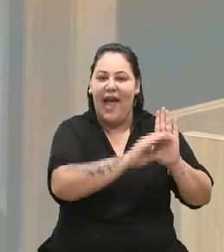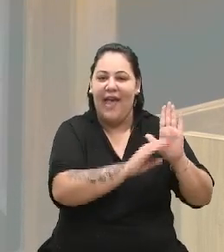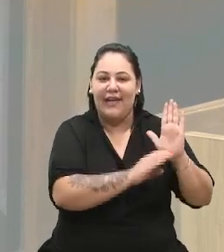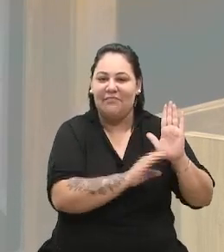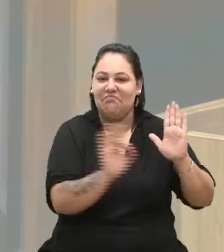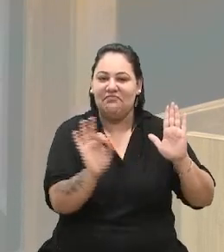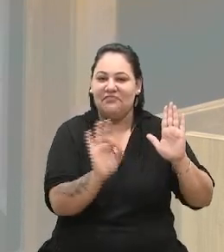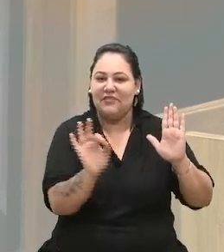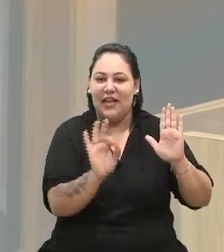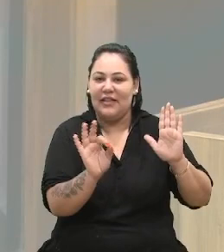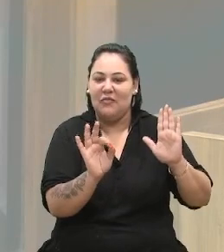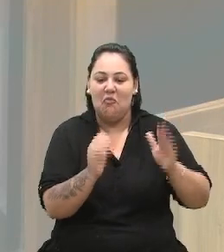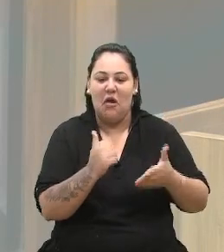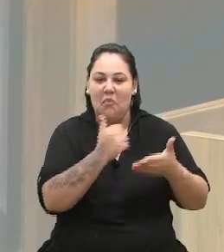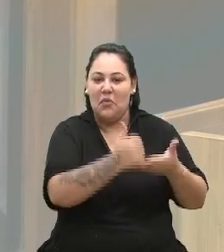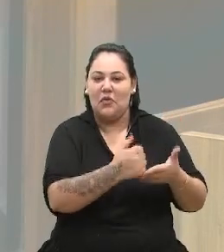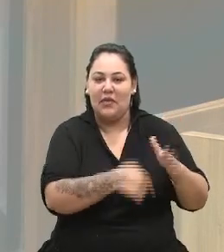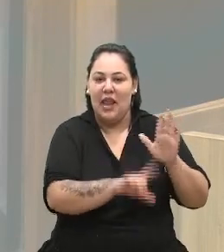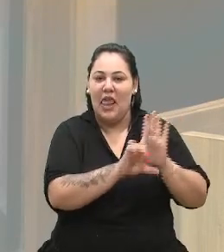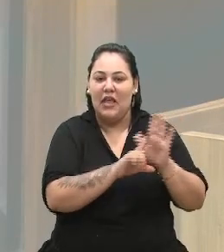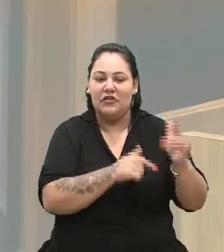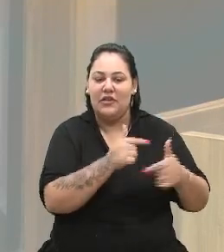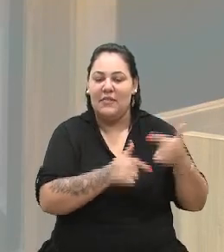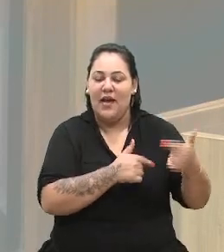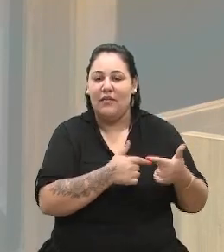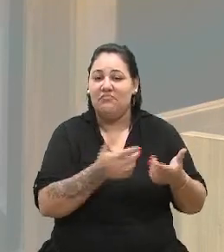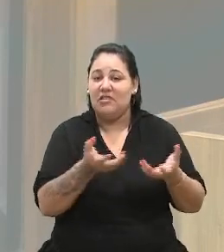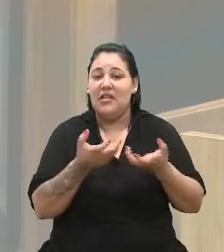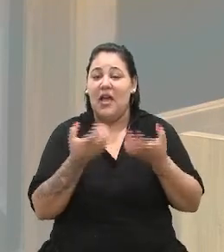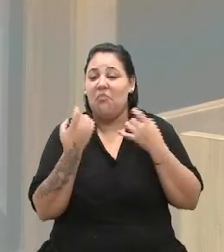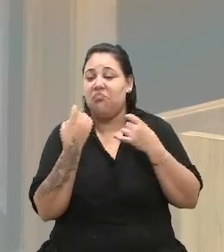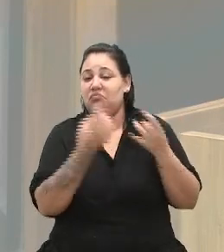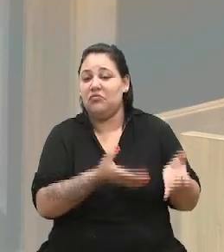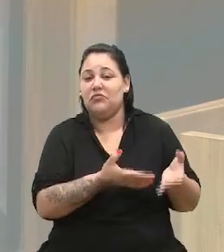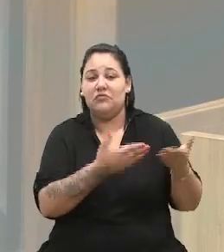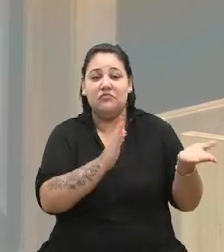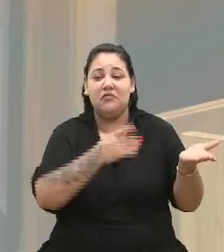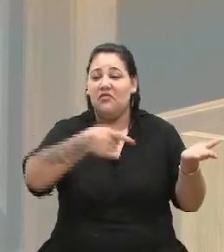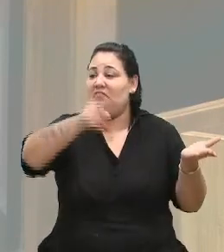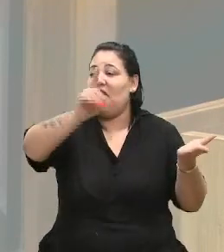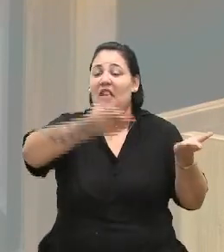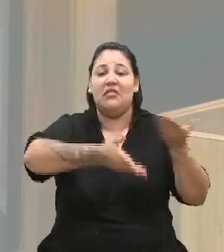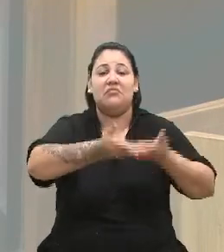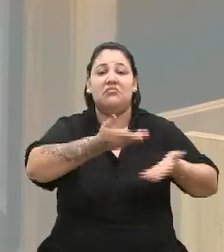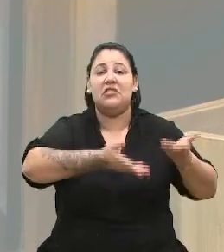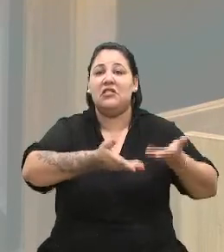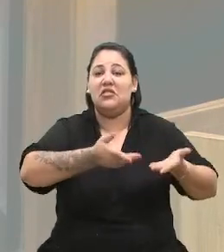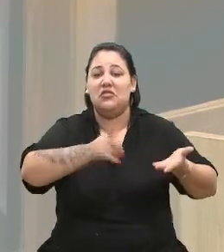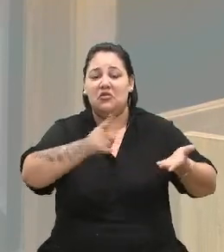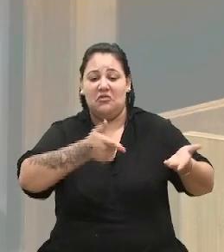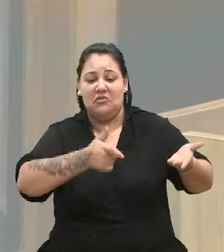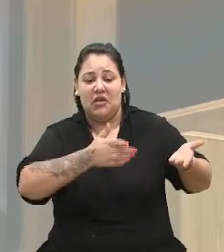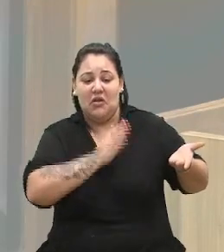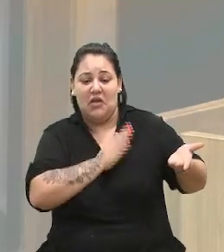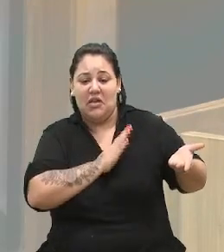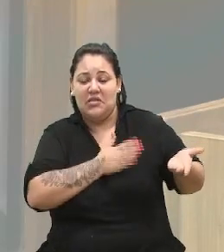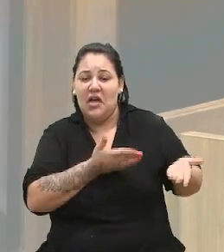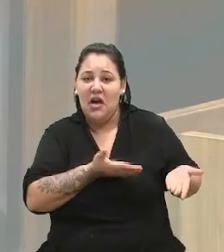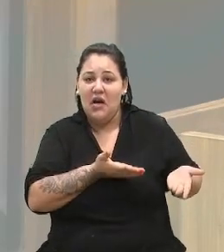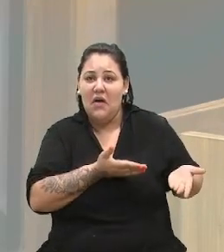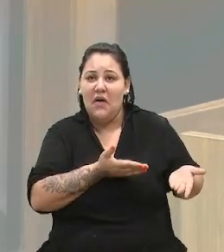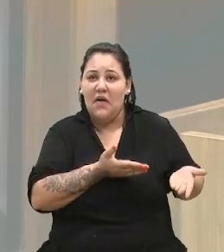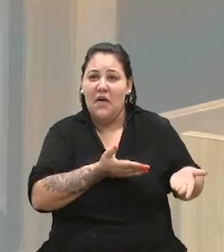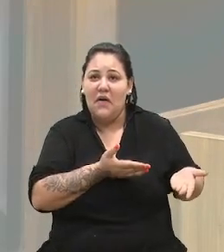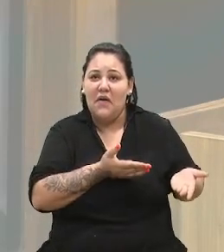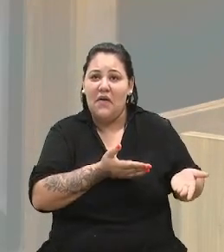da legislação trabalhista, e mesmo assim querem jogar. Olha, vai lá atender, tu não tem coração, tu não tem